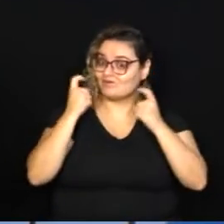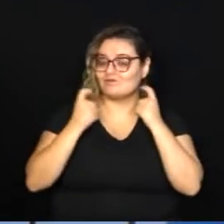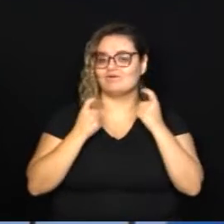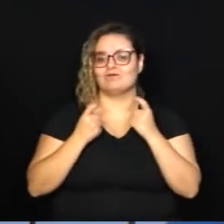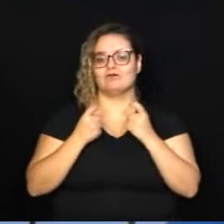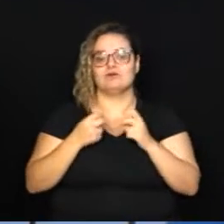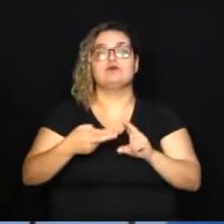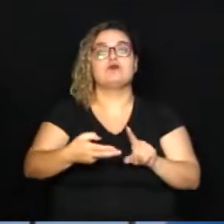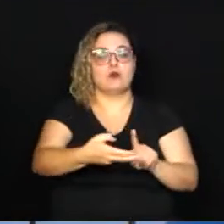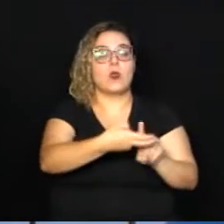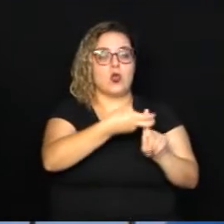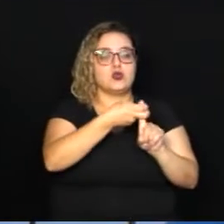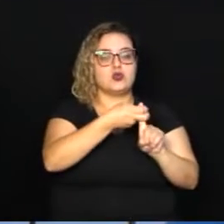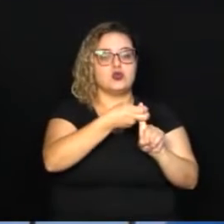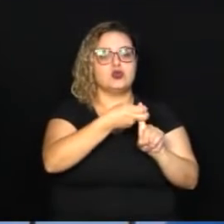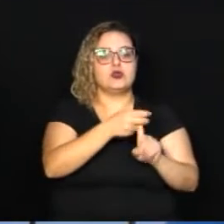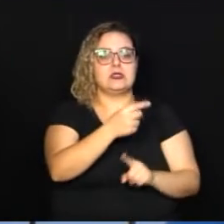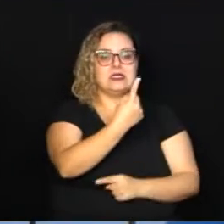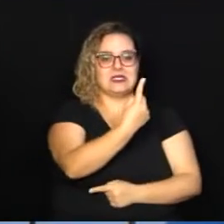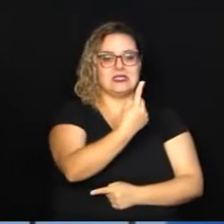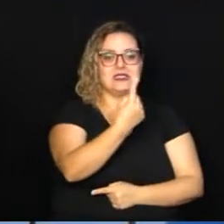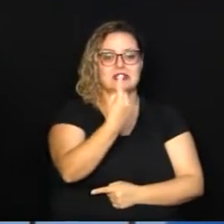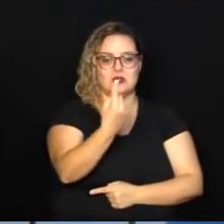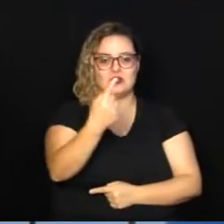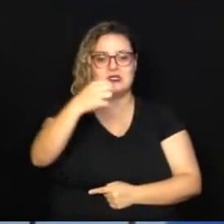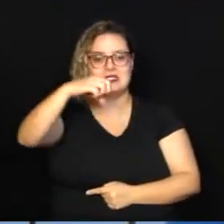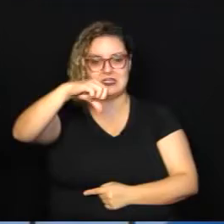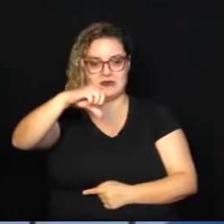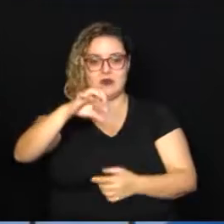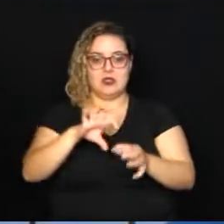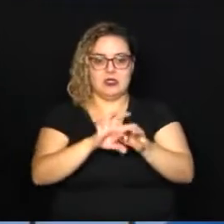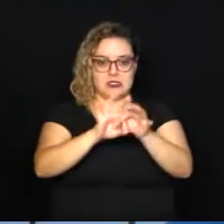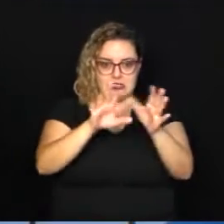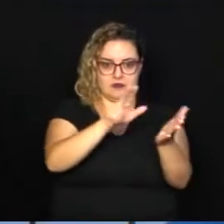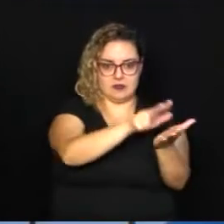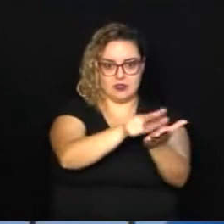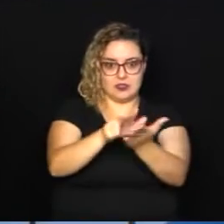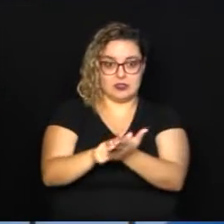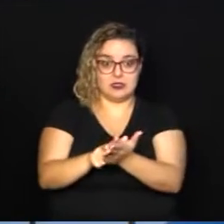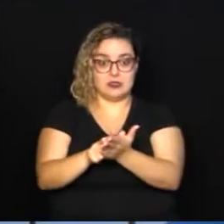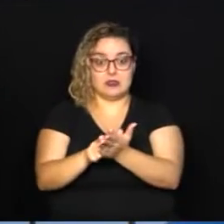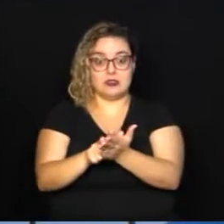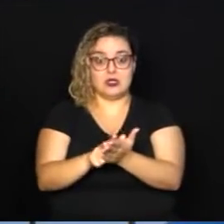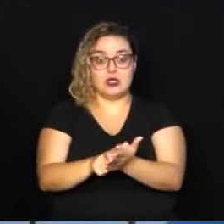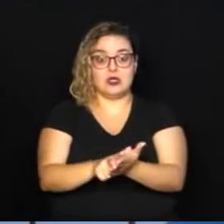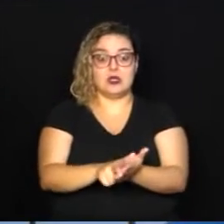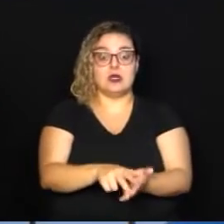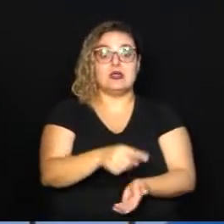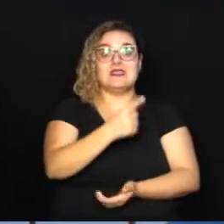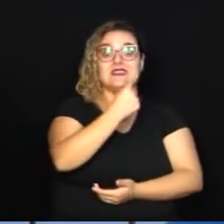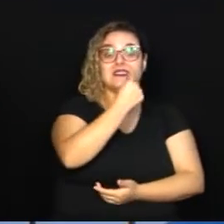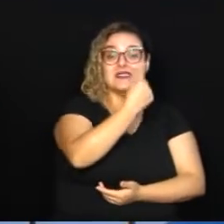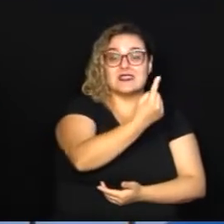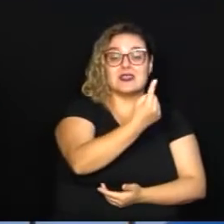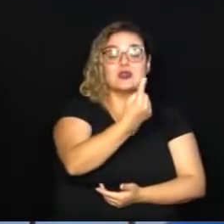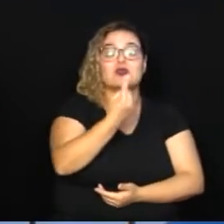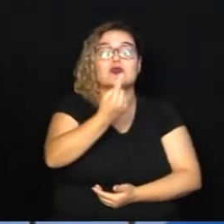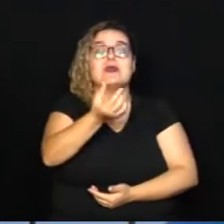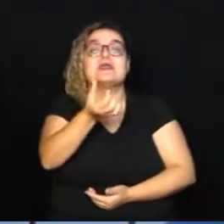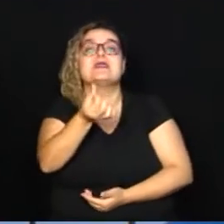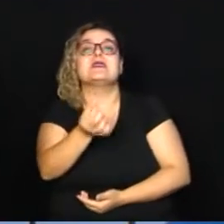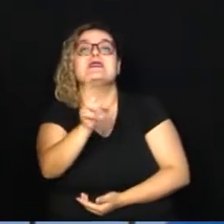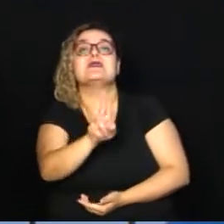SUS municipal, 119 leitos disponíveis, dos quais 116